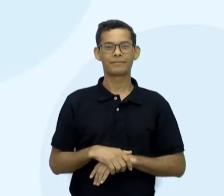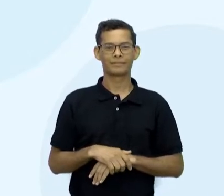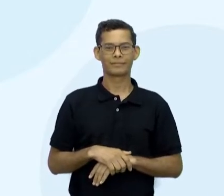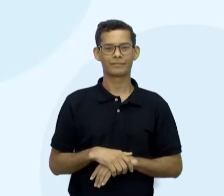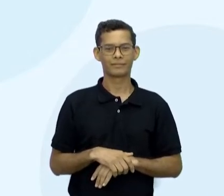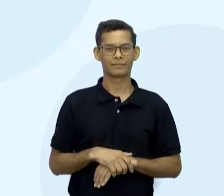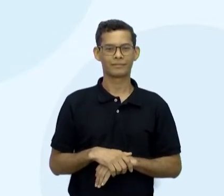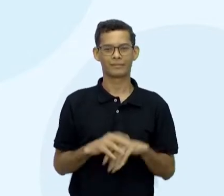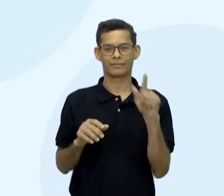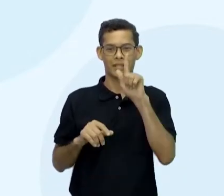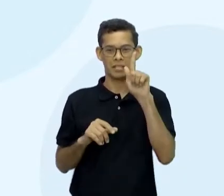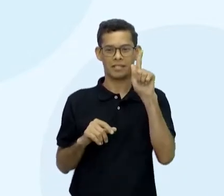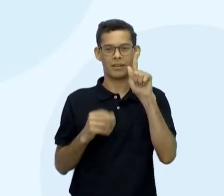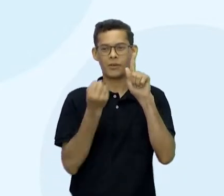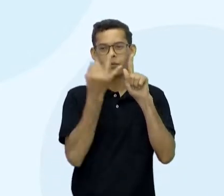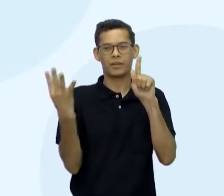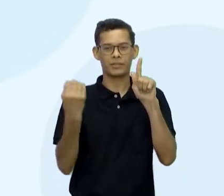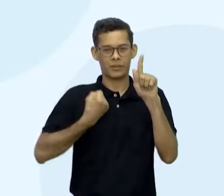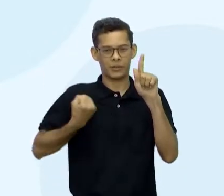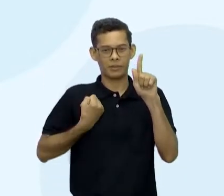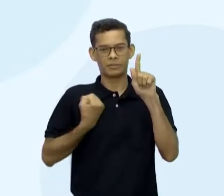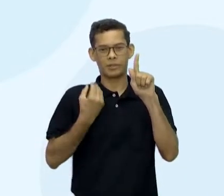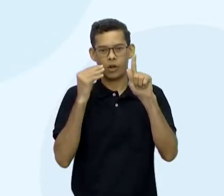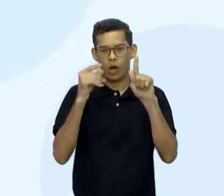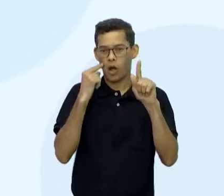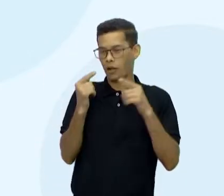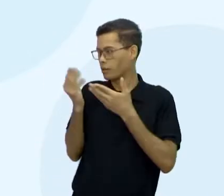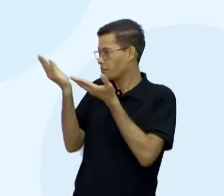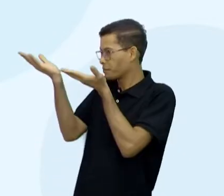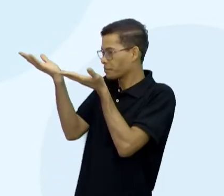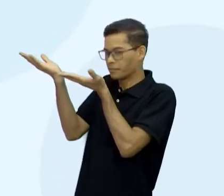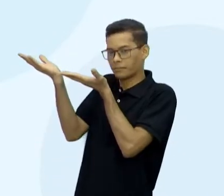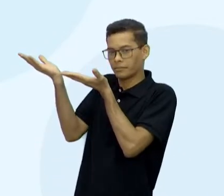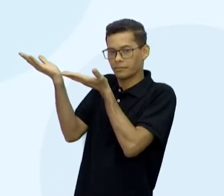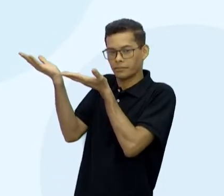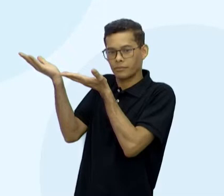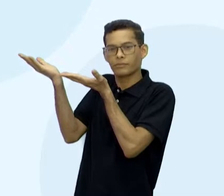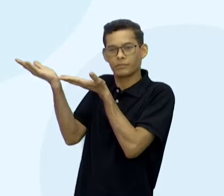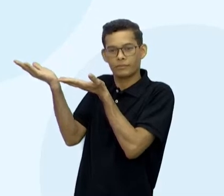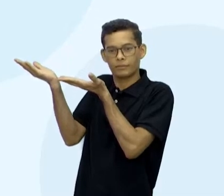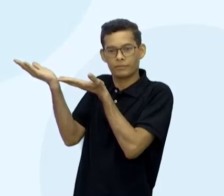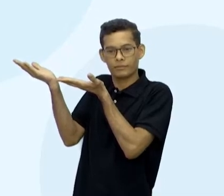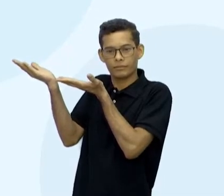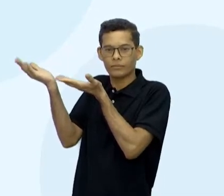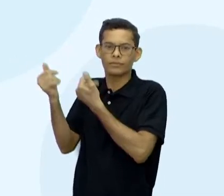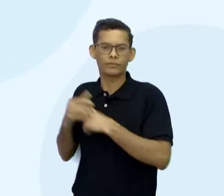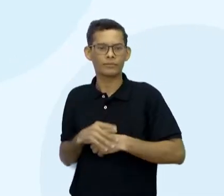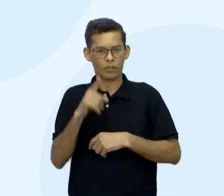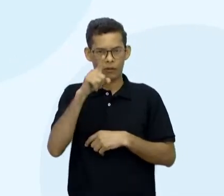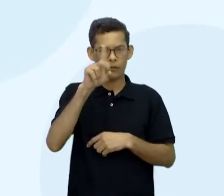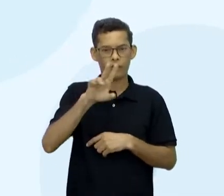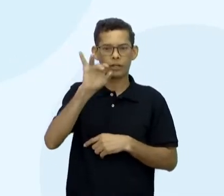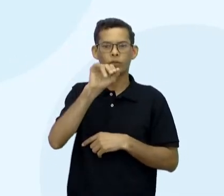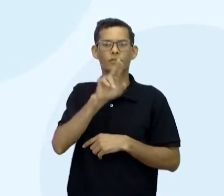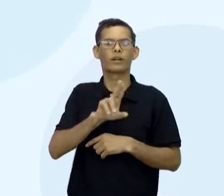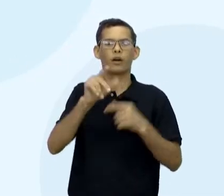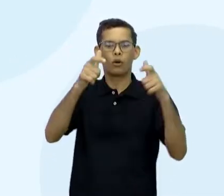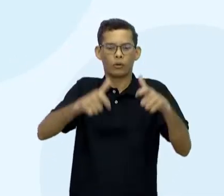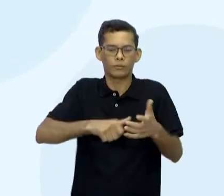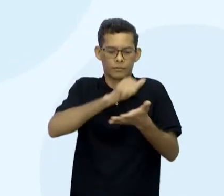Uma constante da gravitação universal. Tá aí, ó. Esse valor é uma constante, tá? E você vai usar esse valor em todos os